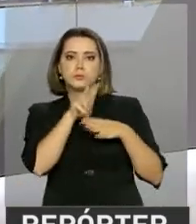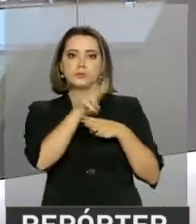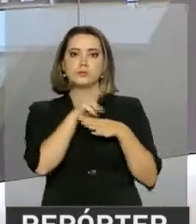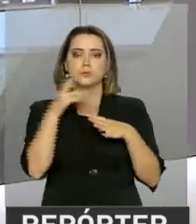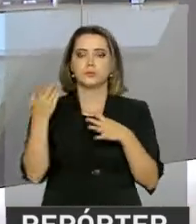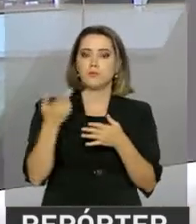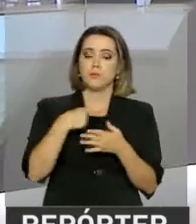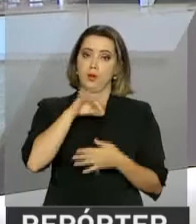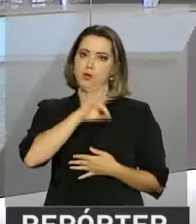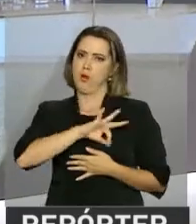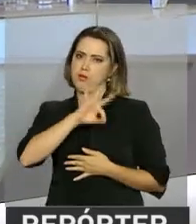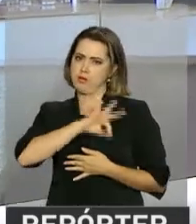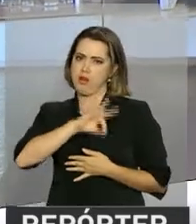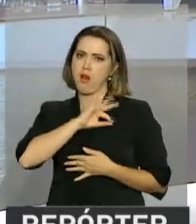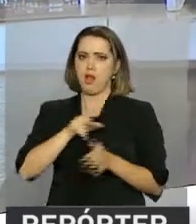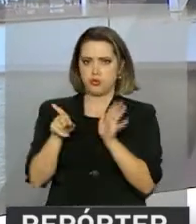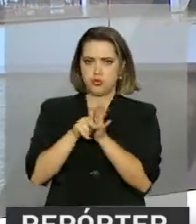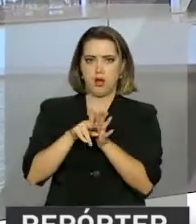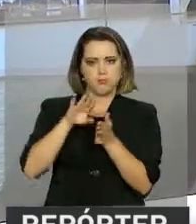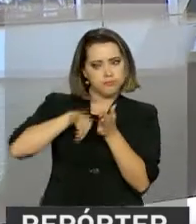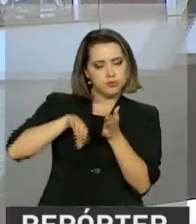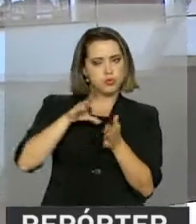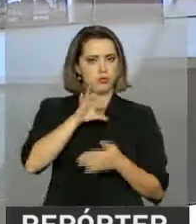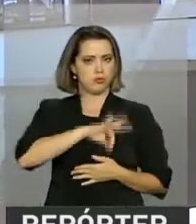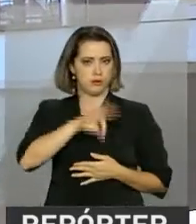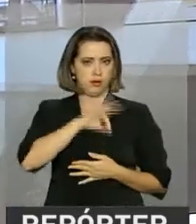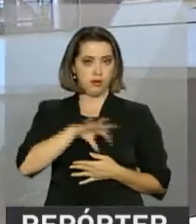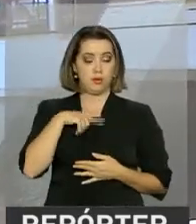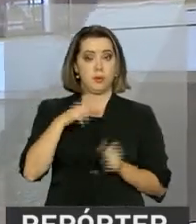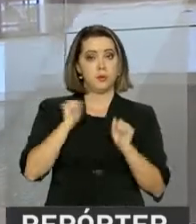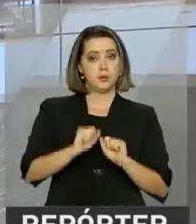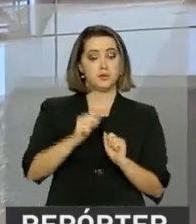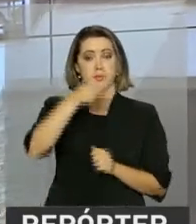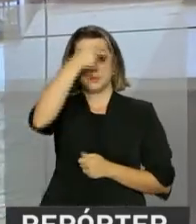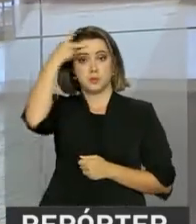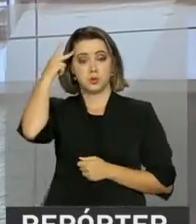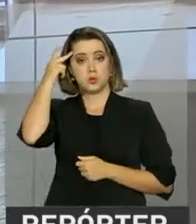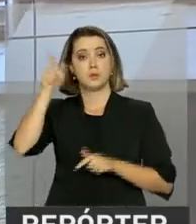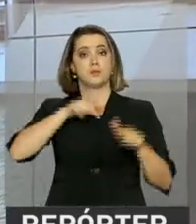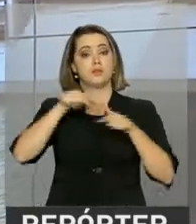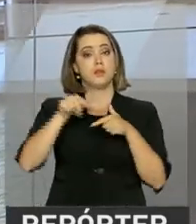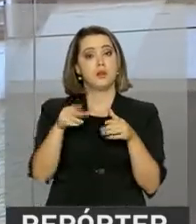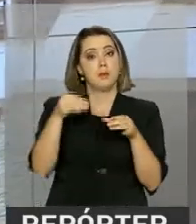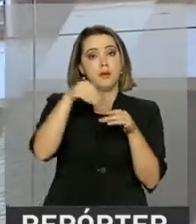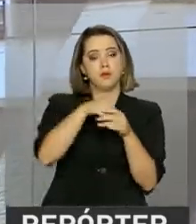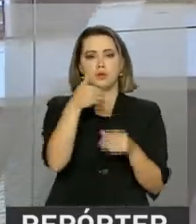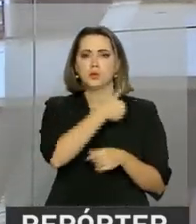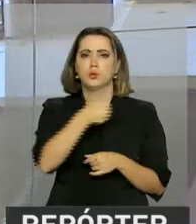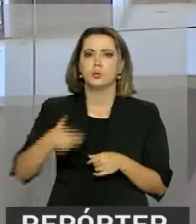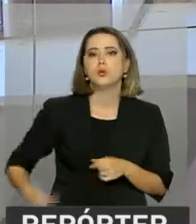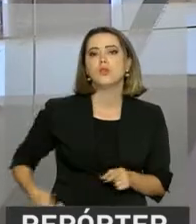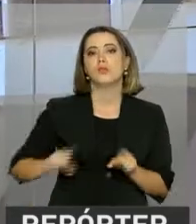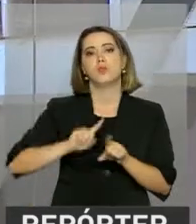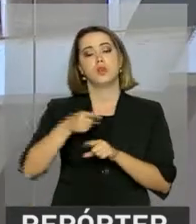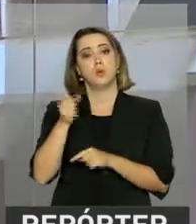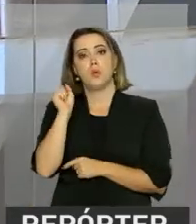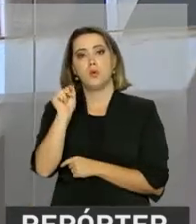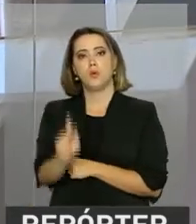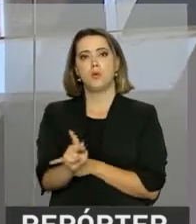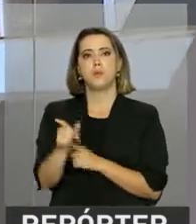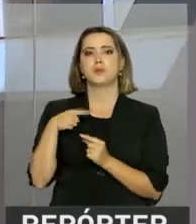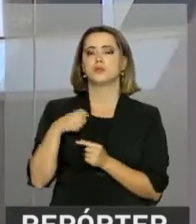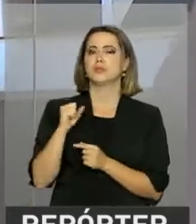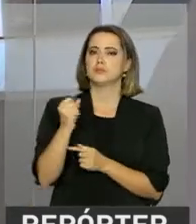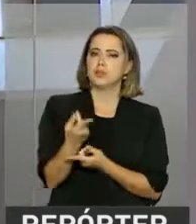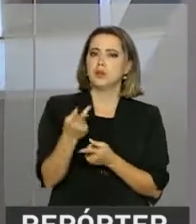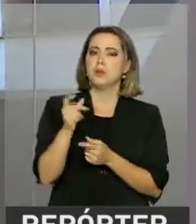que é descontado em folha de pagamento vai permitir que servidores públicos aposentados e pensionistas com dívidas caras